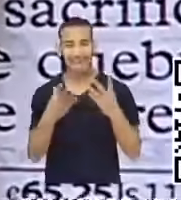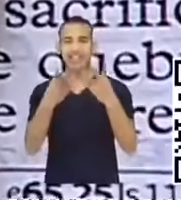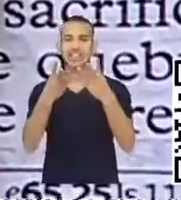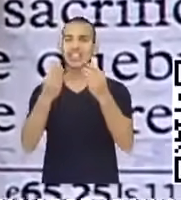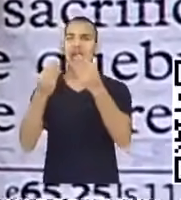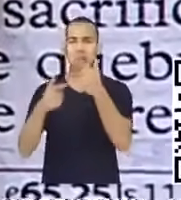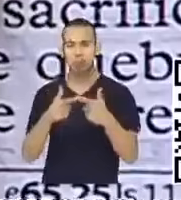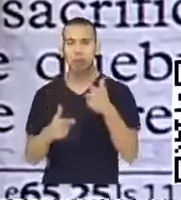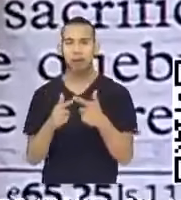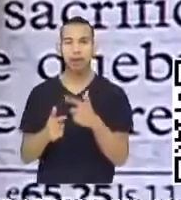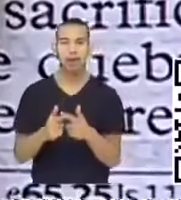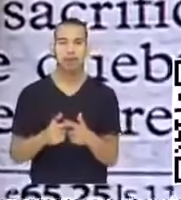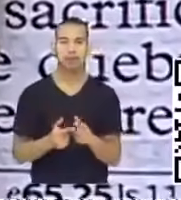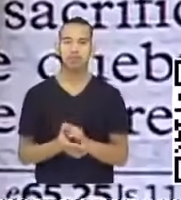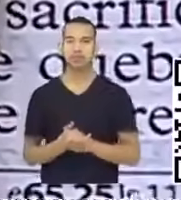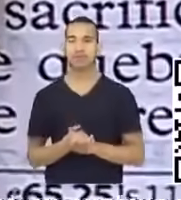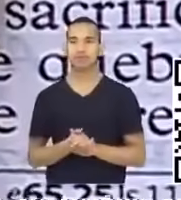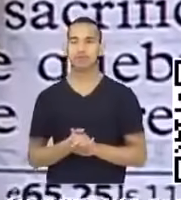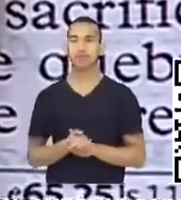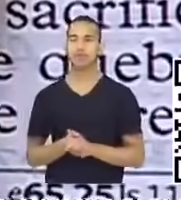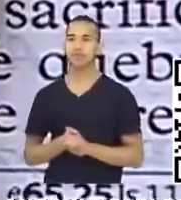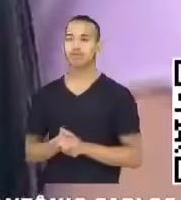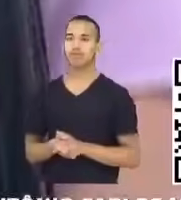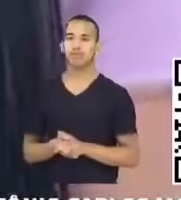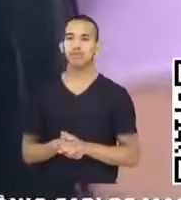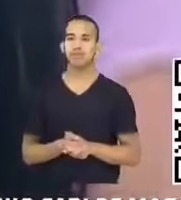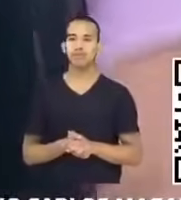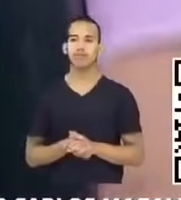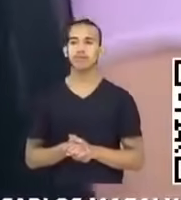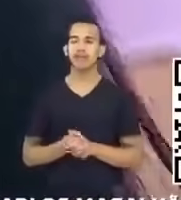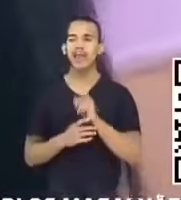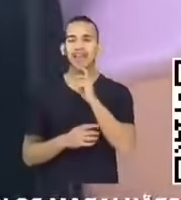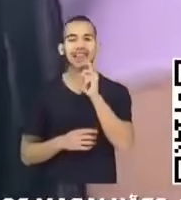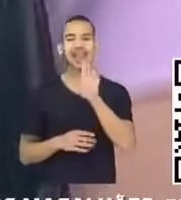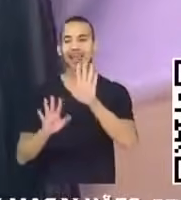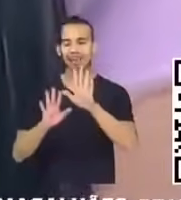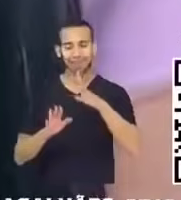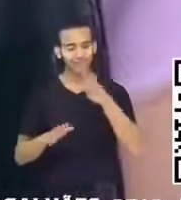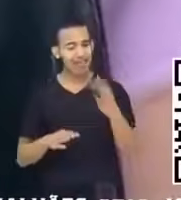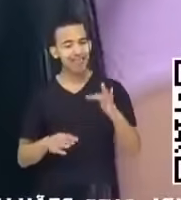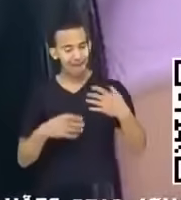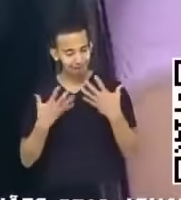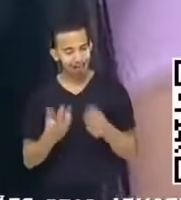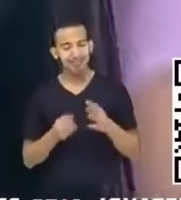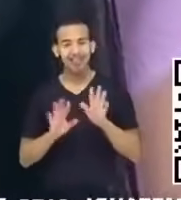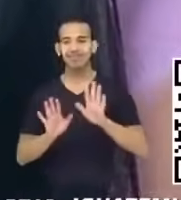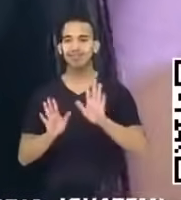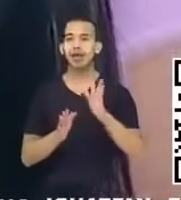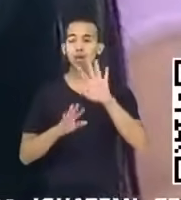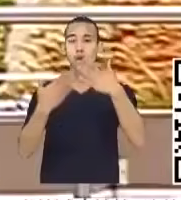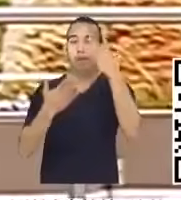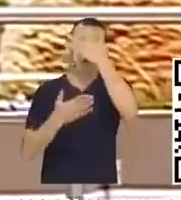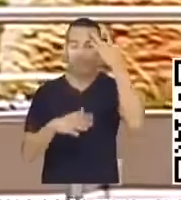de problemas em ninguém se afligia tua ninguém se aflija à toa conta alguém tá